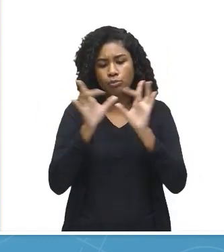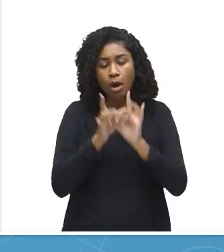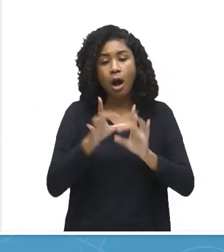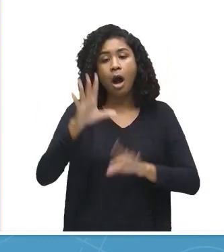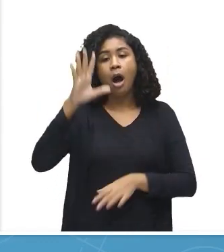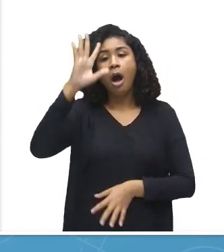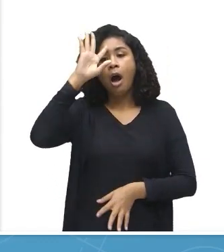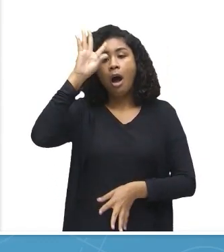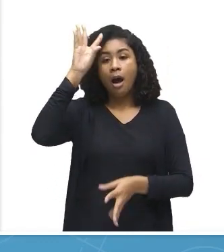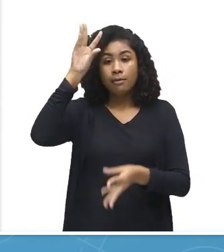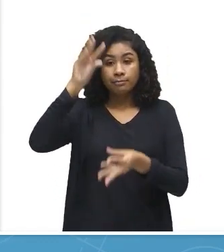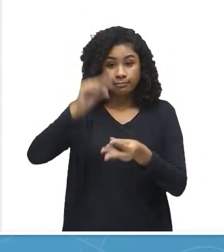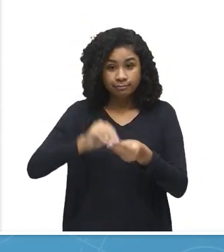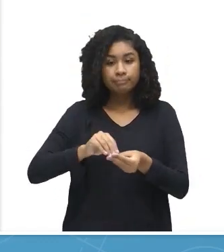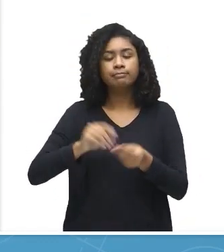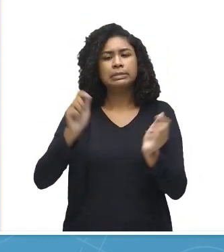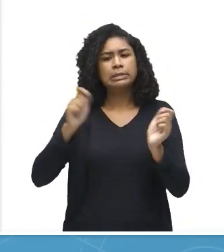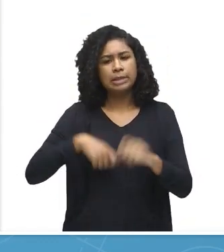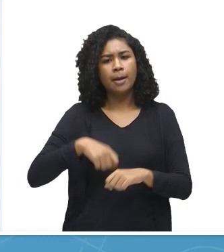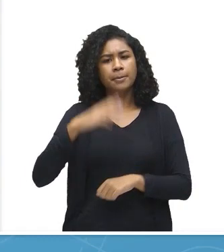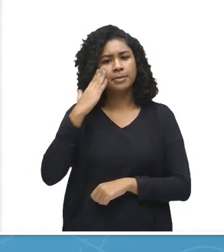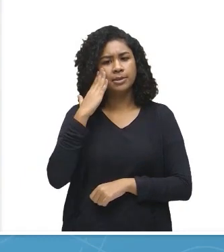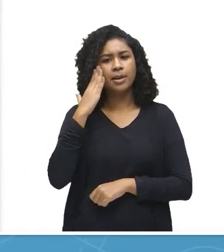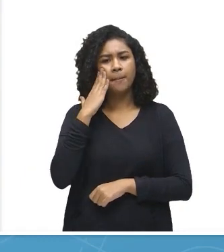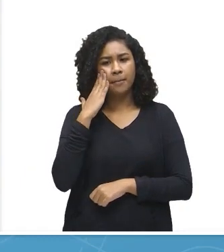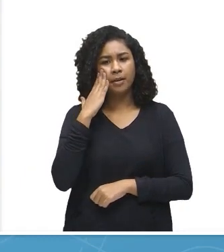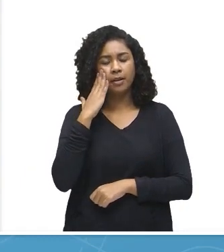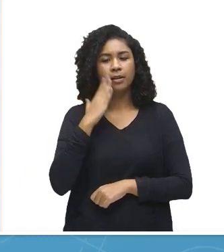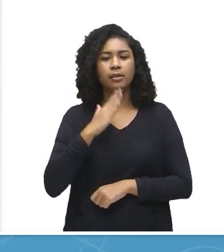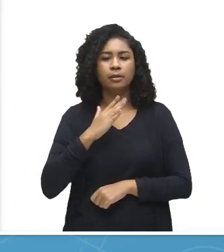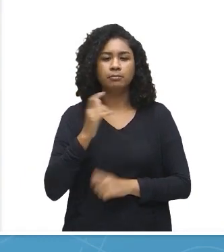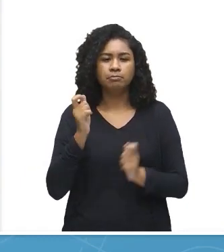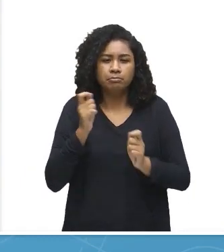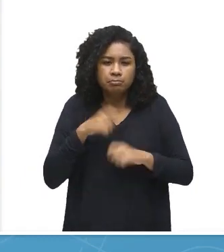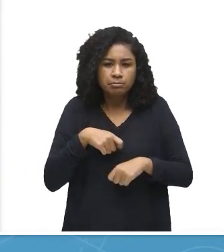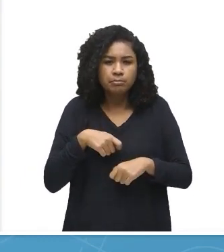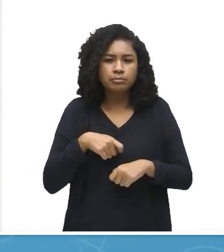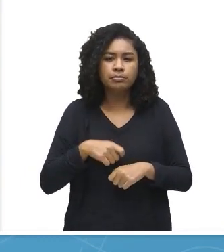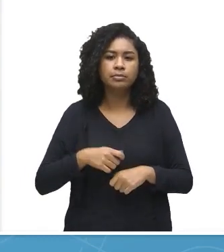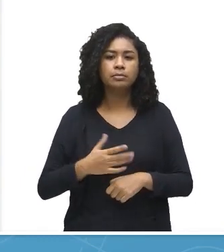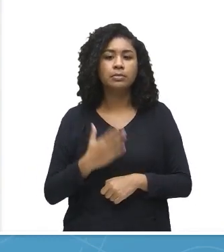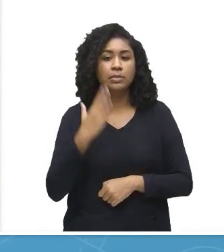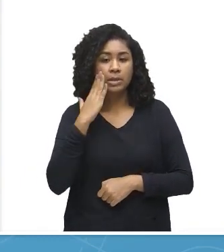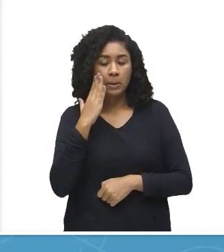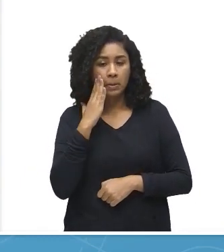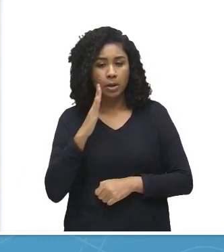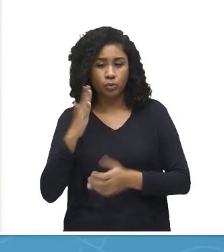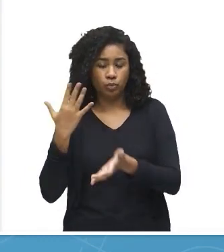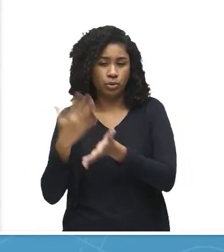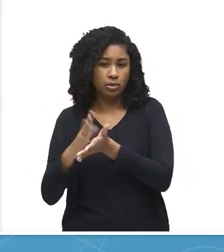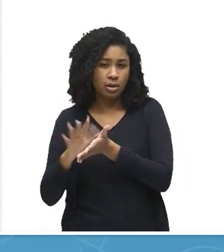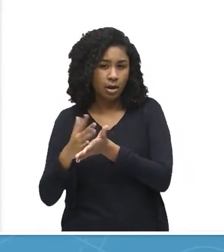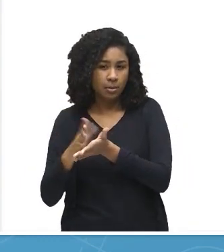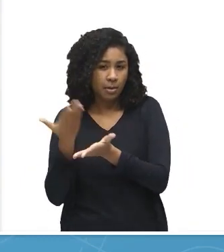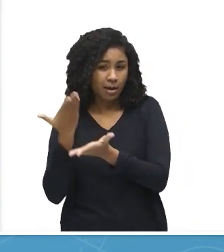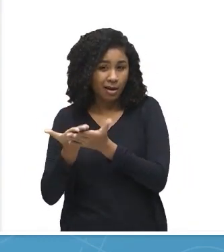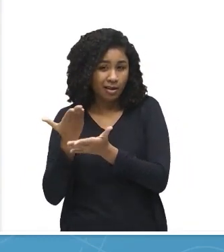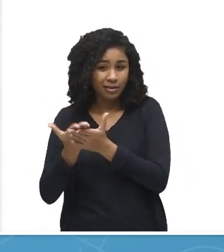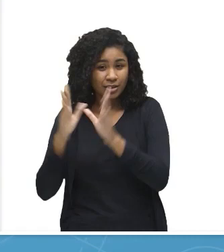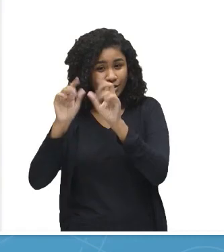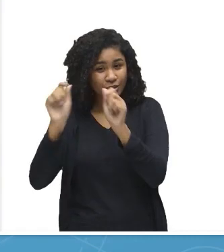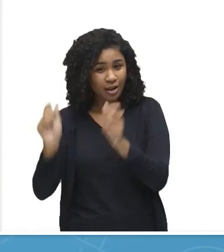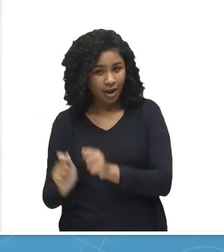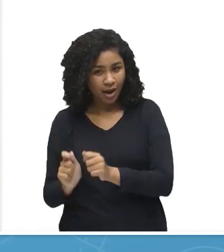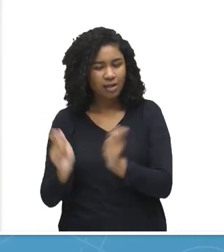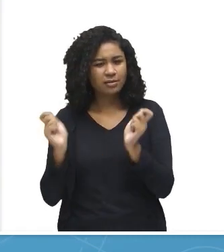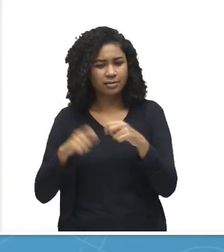período da ditadura militar, né? E fazer essa relação com o samba, com as nossas aulas de arte. Então, a